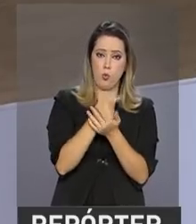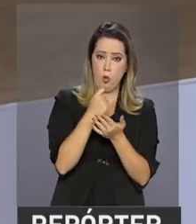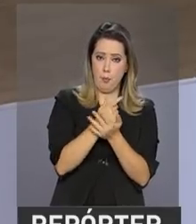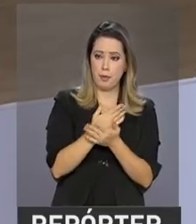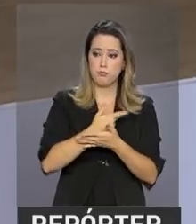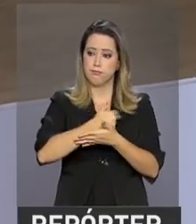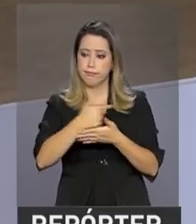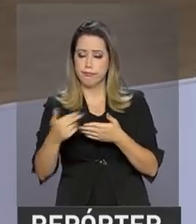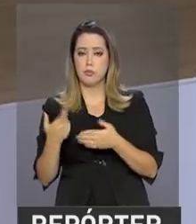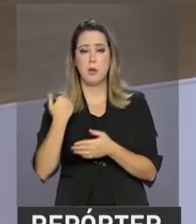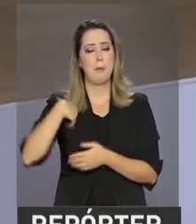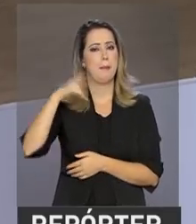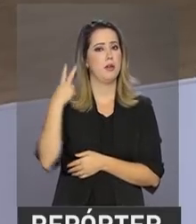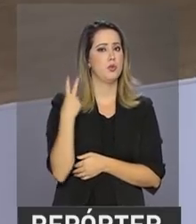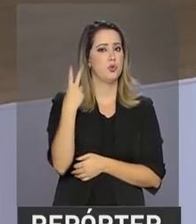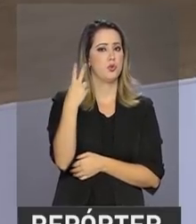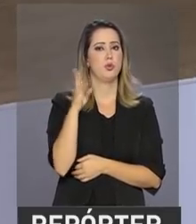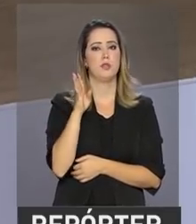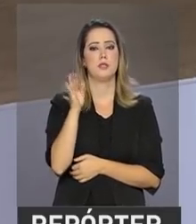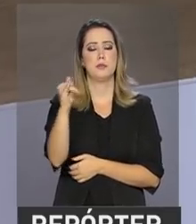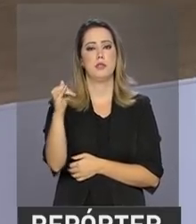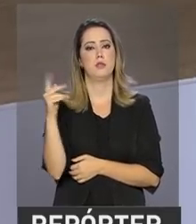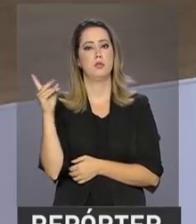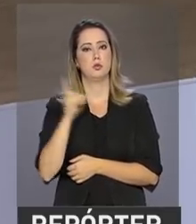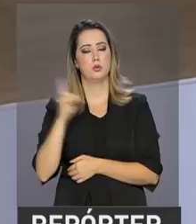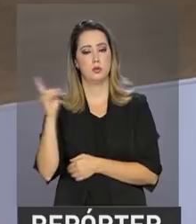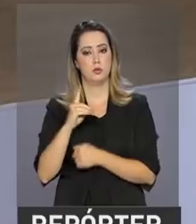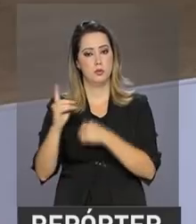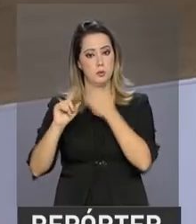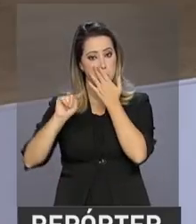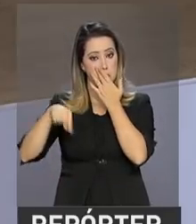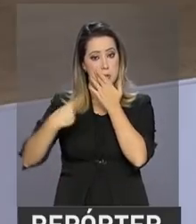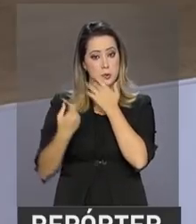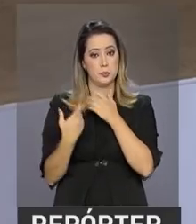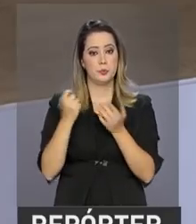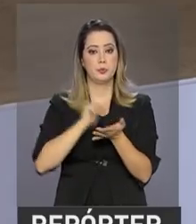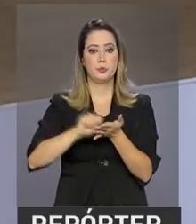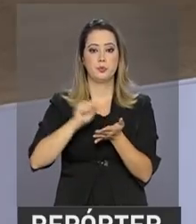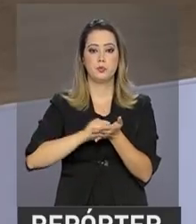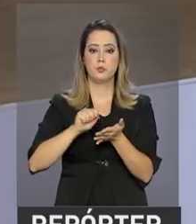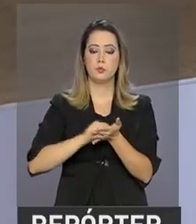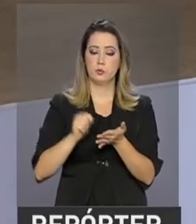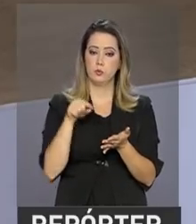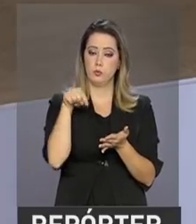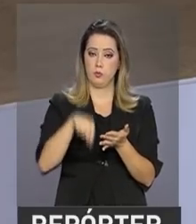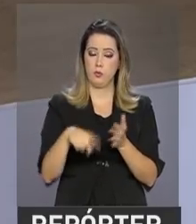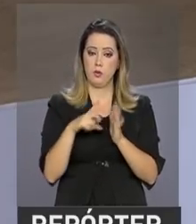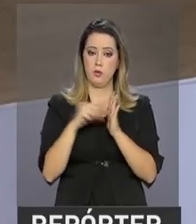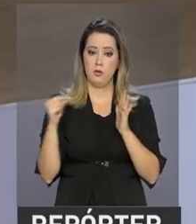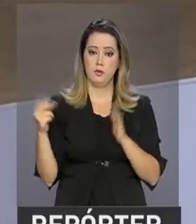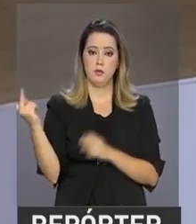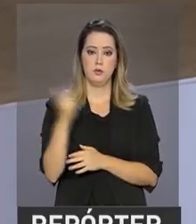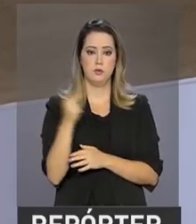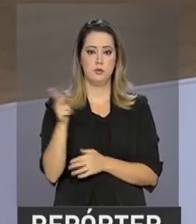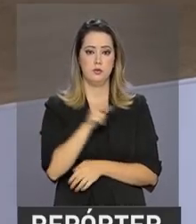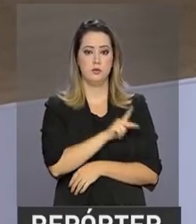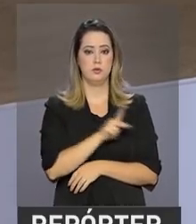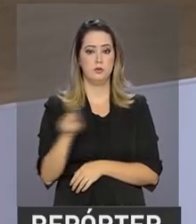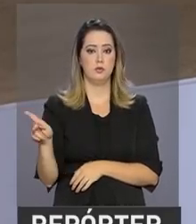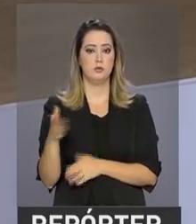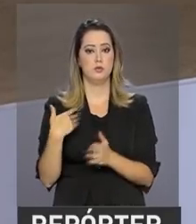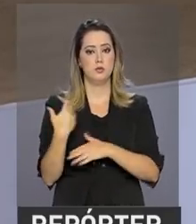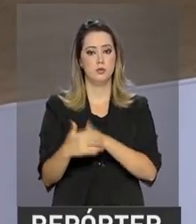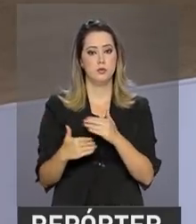800 milhões de dólares depois das reuniões e assinatura de atos aqui no palácio do planalto os dois presidentes